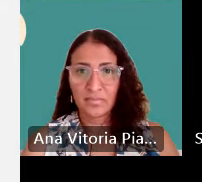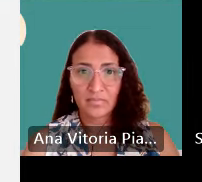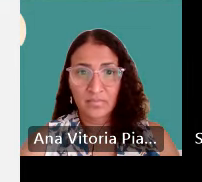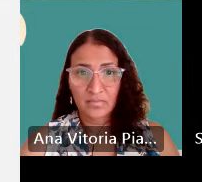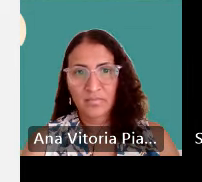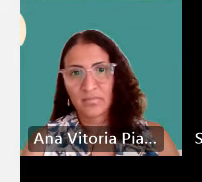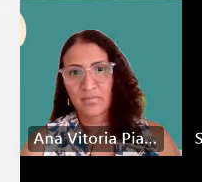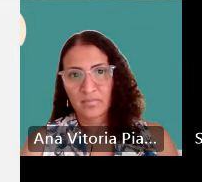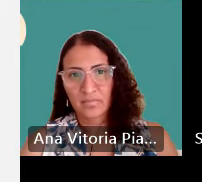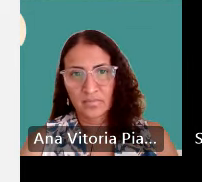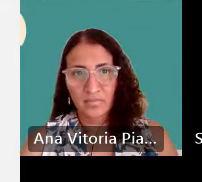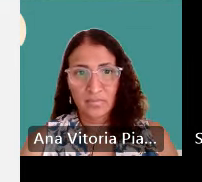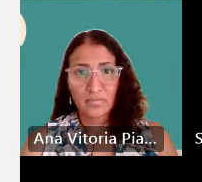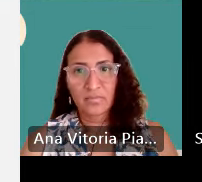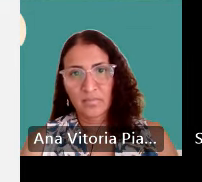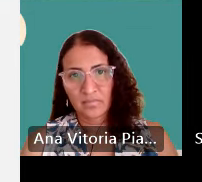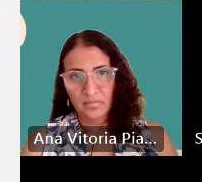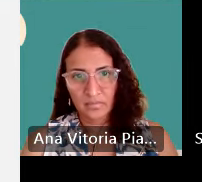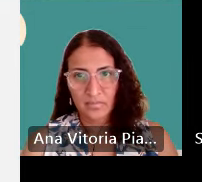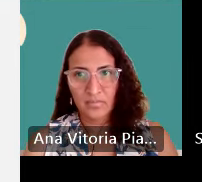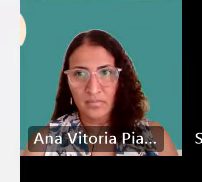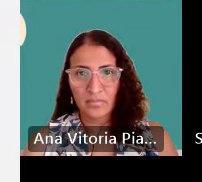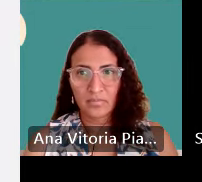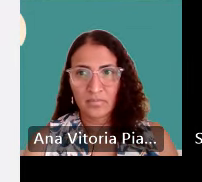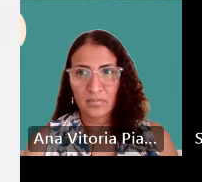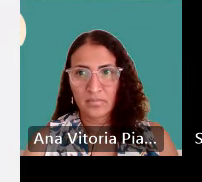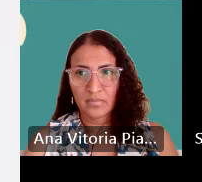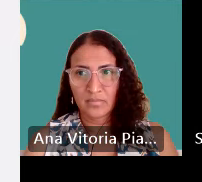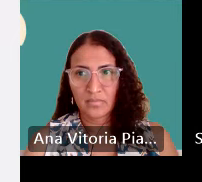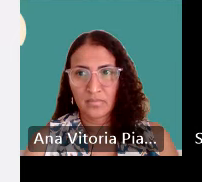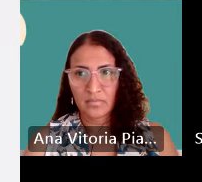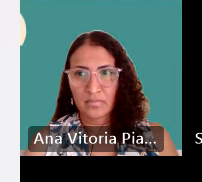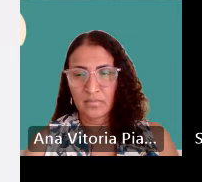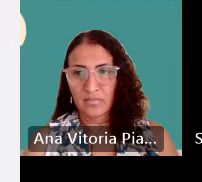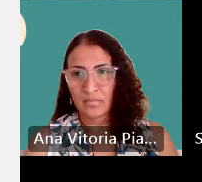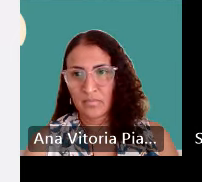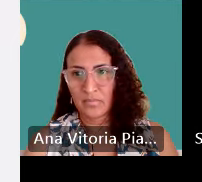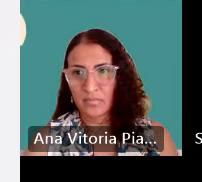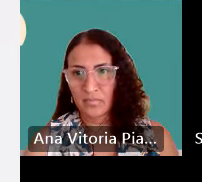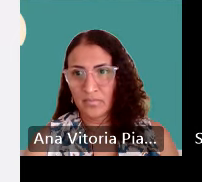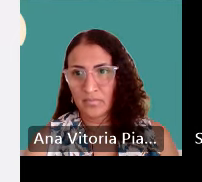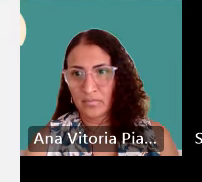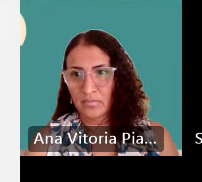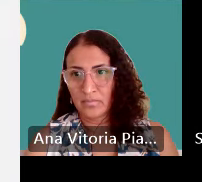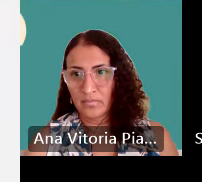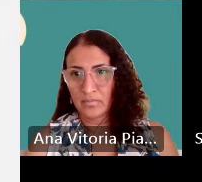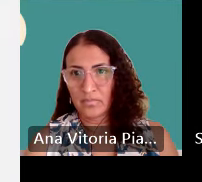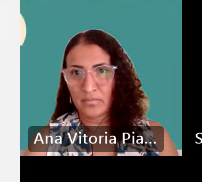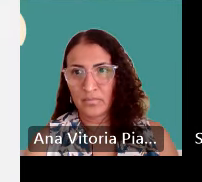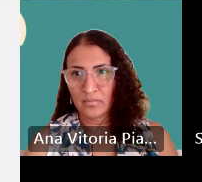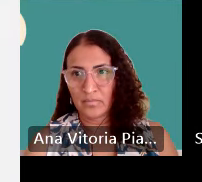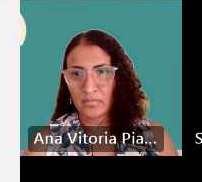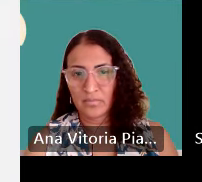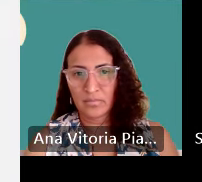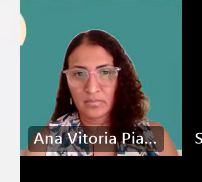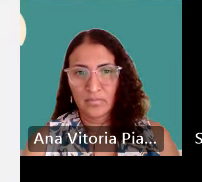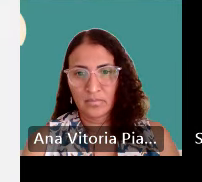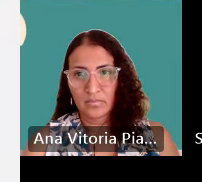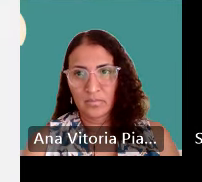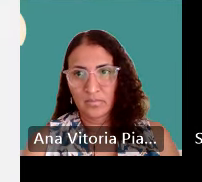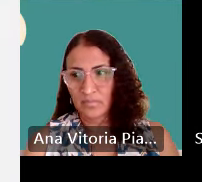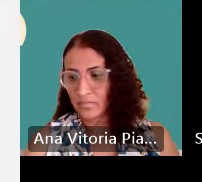transparentes Racionais responsáveis eh recentemente eu não sei se vocês né quem quem chegou a ler e e teve inclusive um